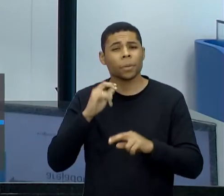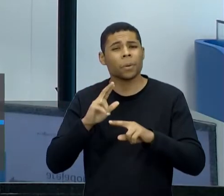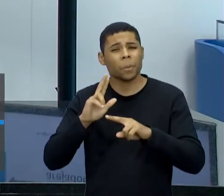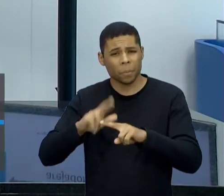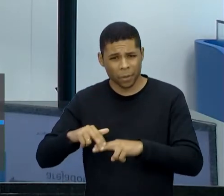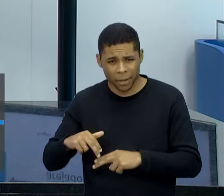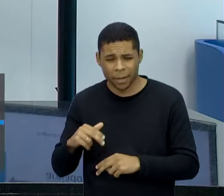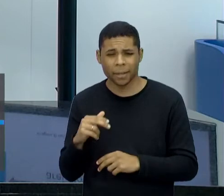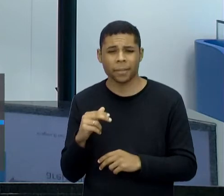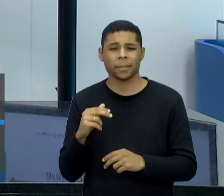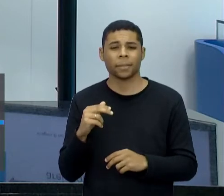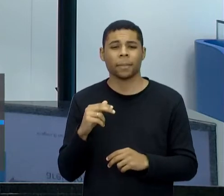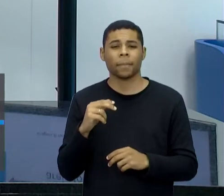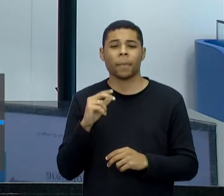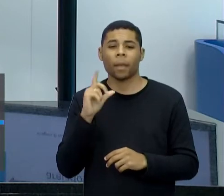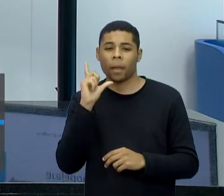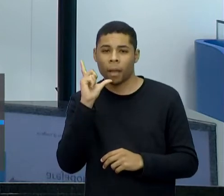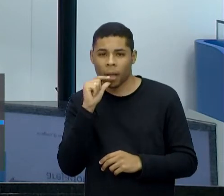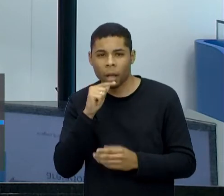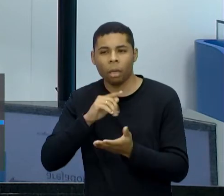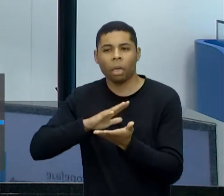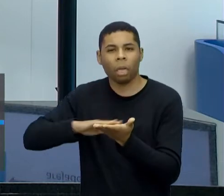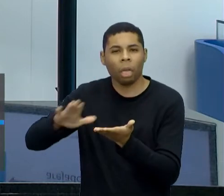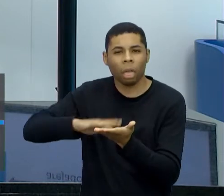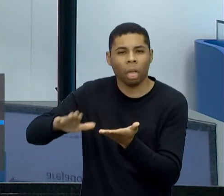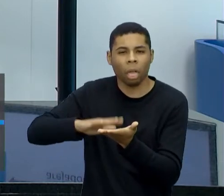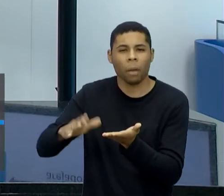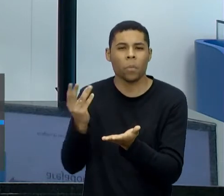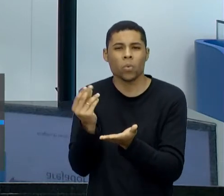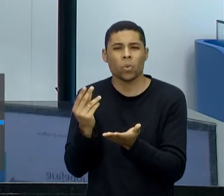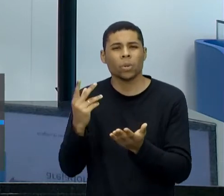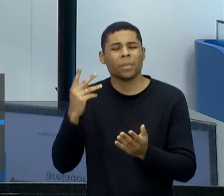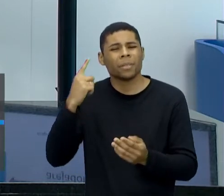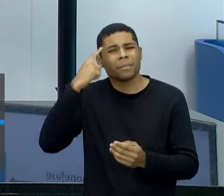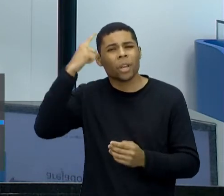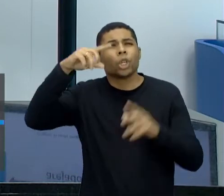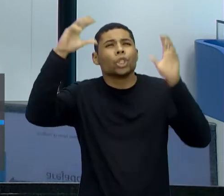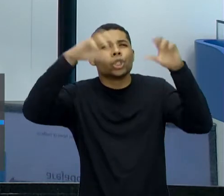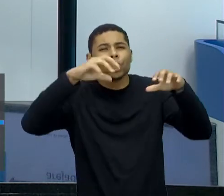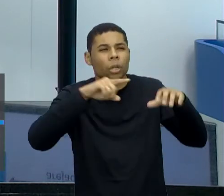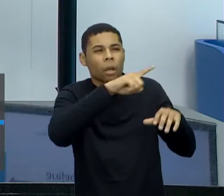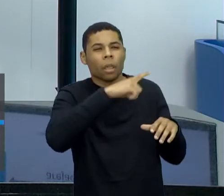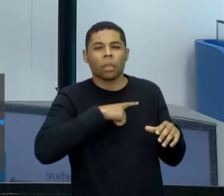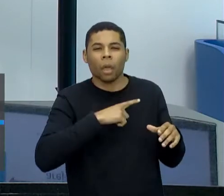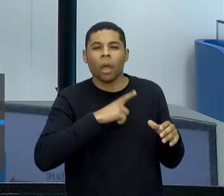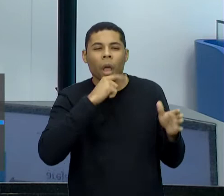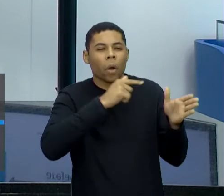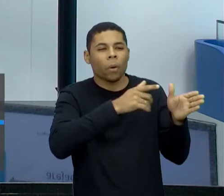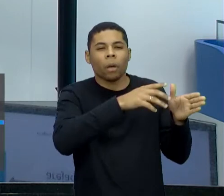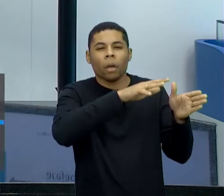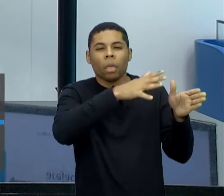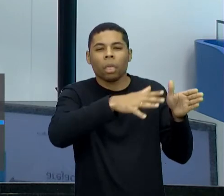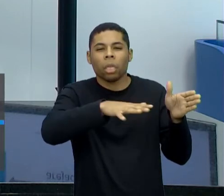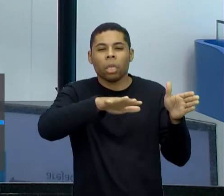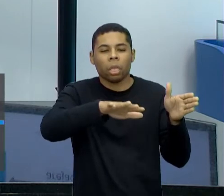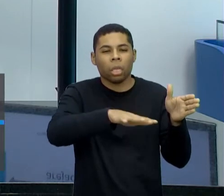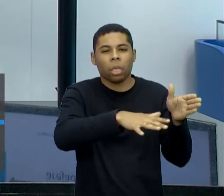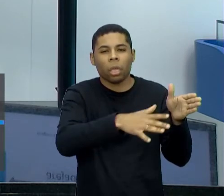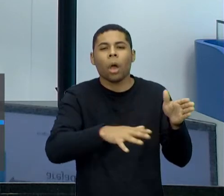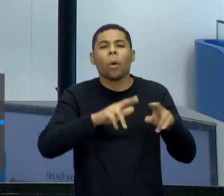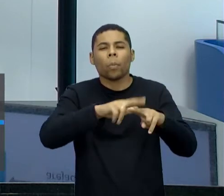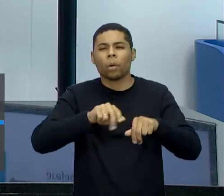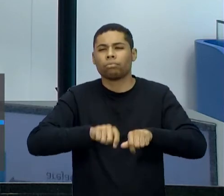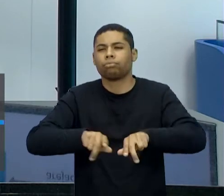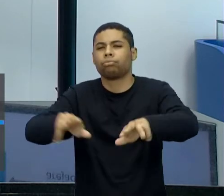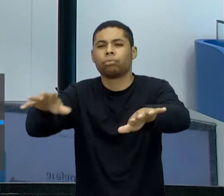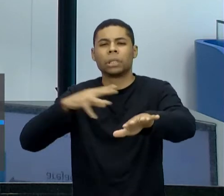escassez vem brava de água aí, porque não tem chovido o suficiente para abastecer a região metropolitana de São Paulo. Estamos na